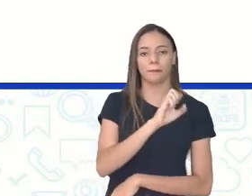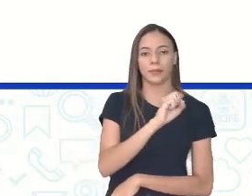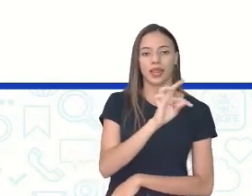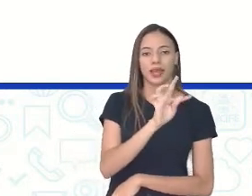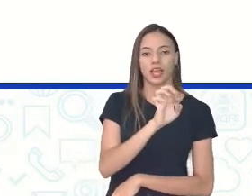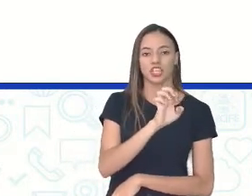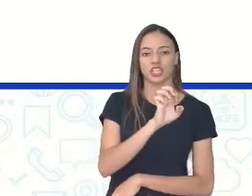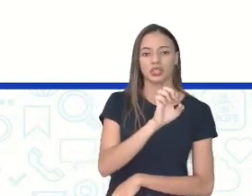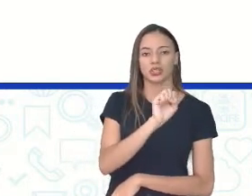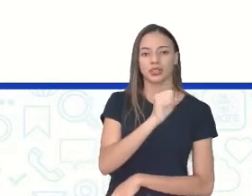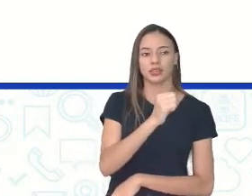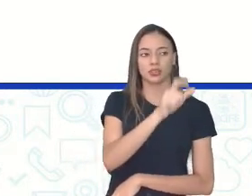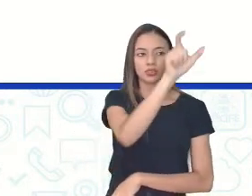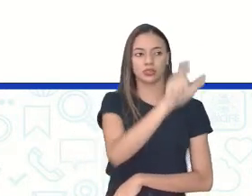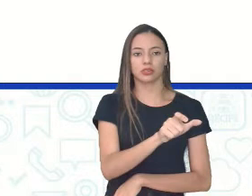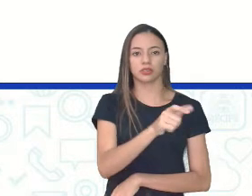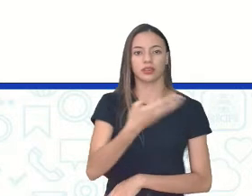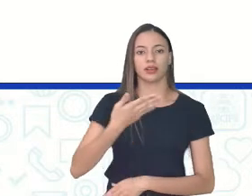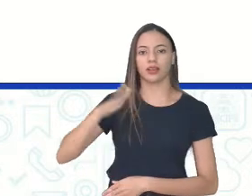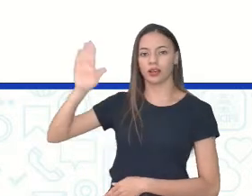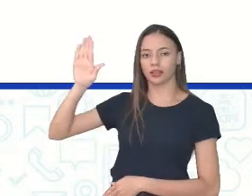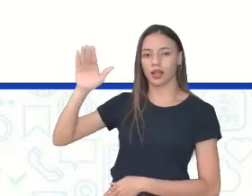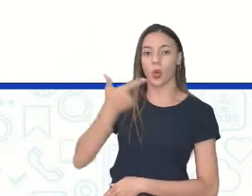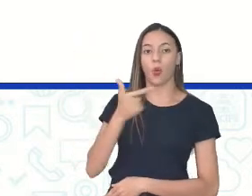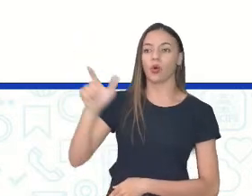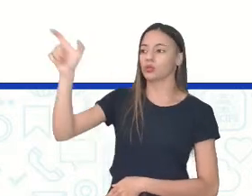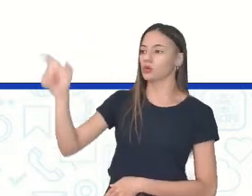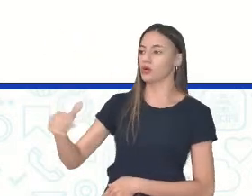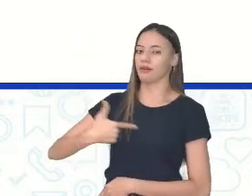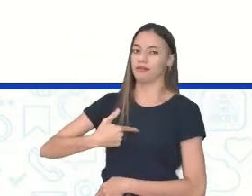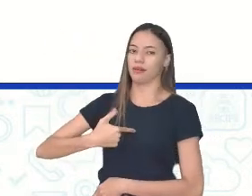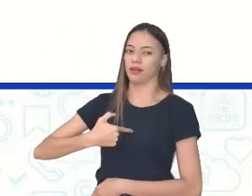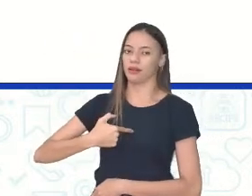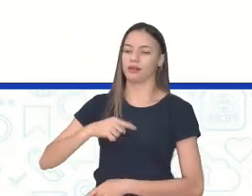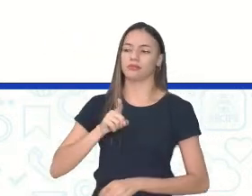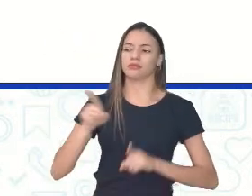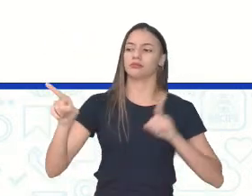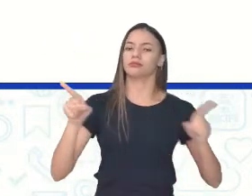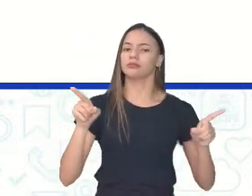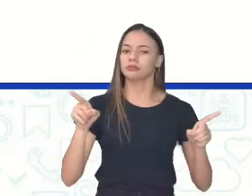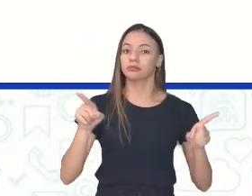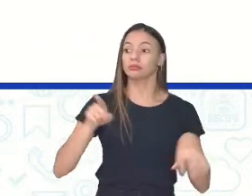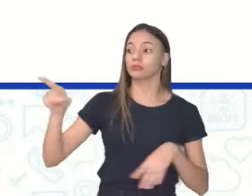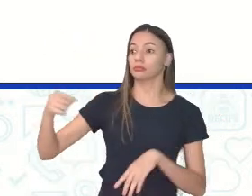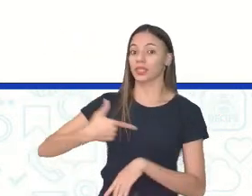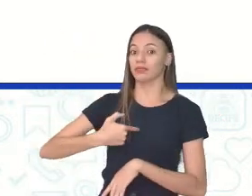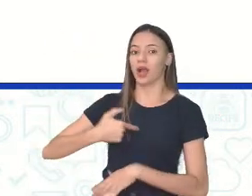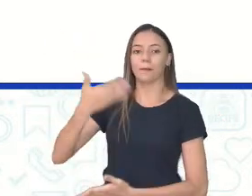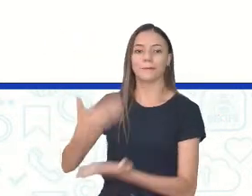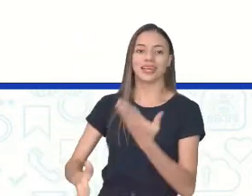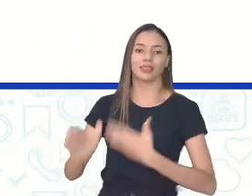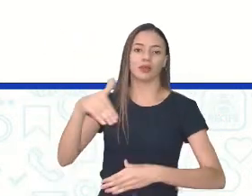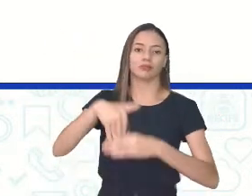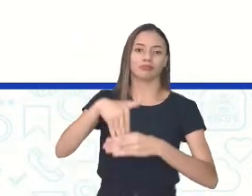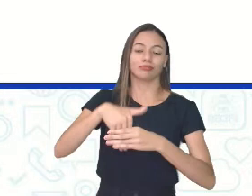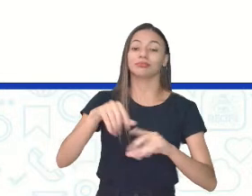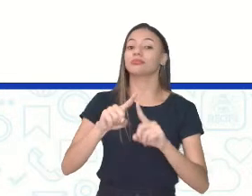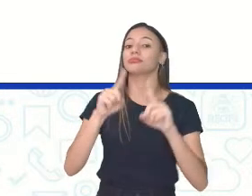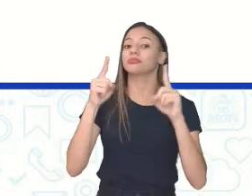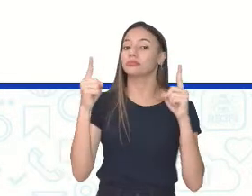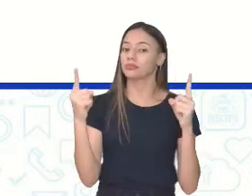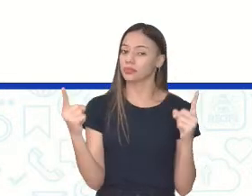Como candidato, e do outro o Vargas. Aí o que é que a gente tem? Vargas perde a eleição. Mas